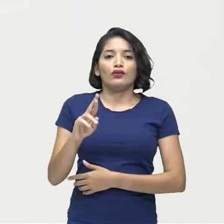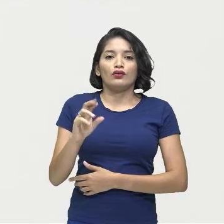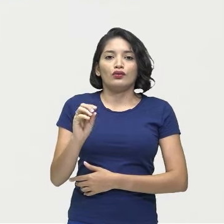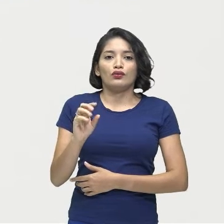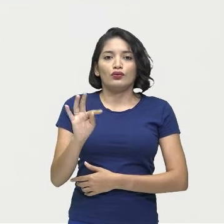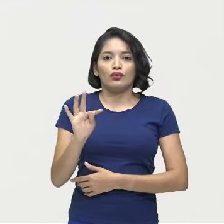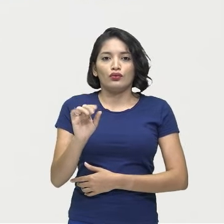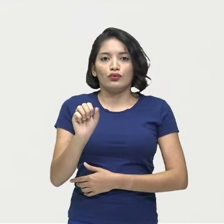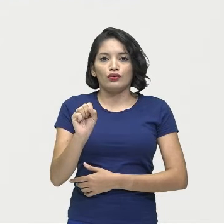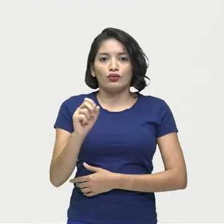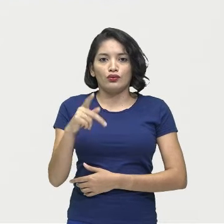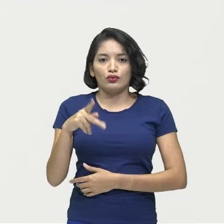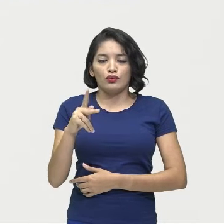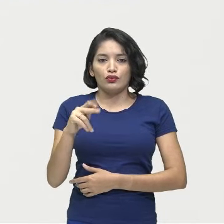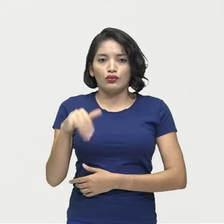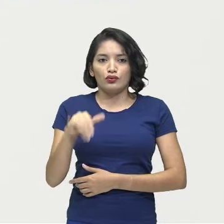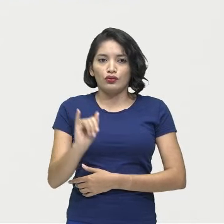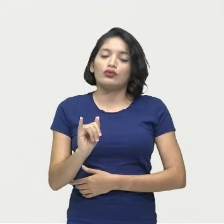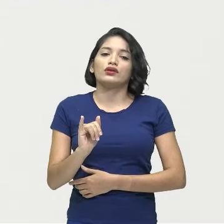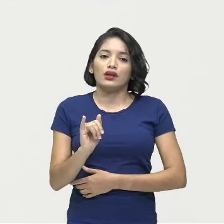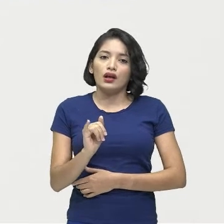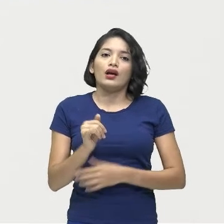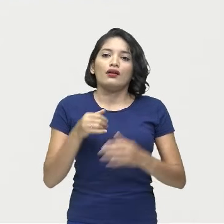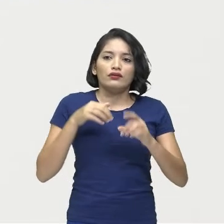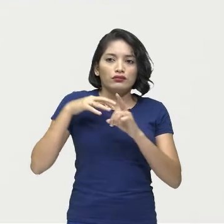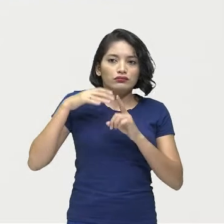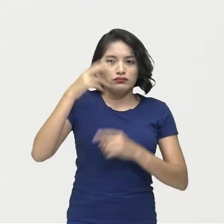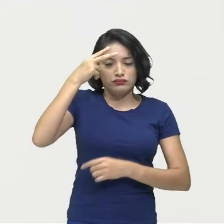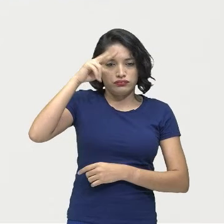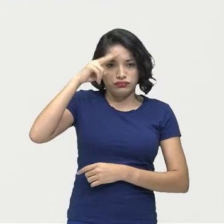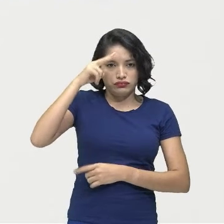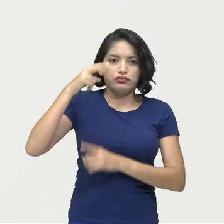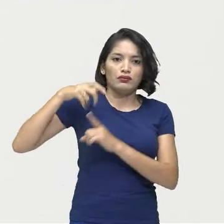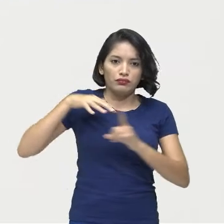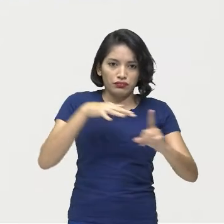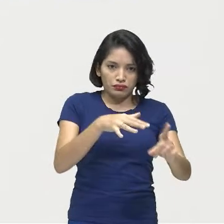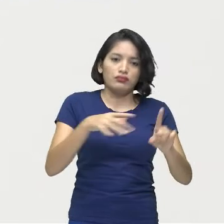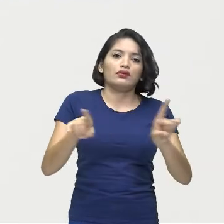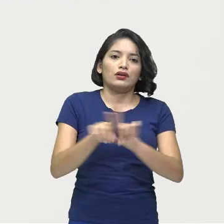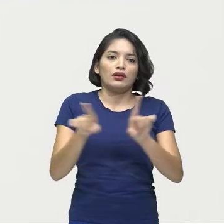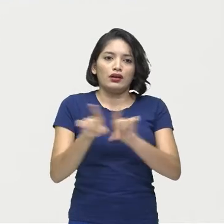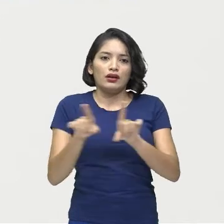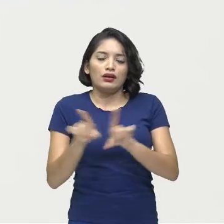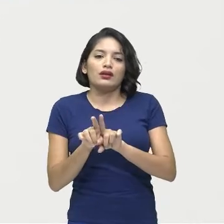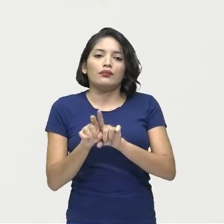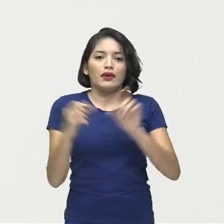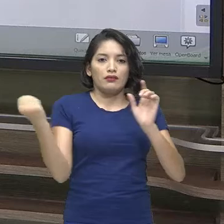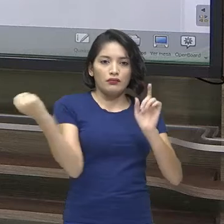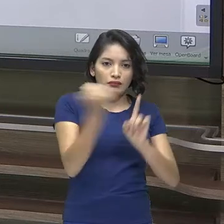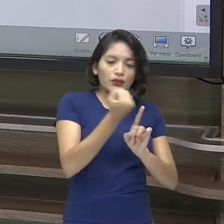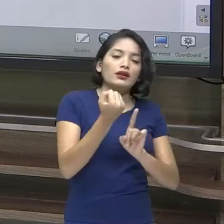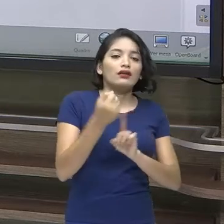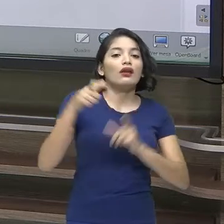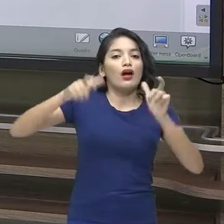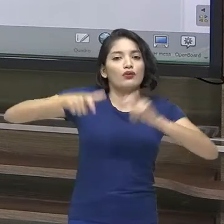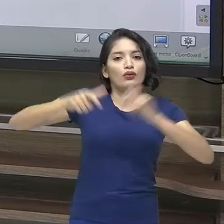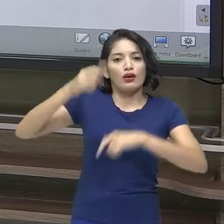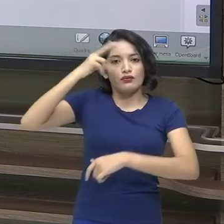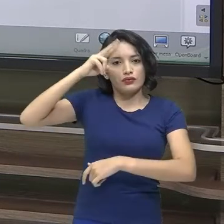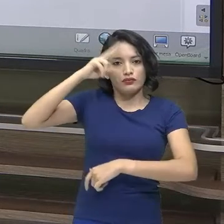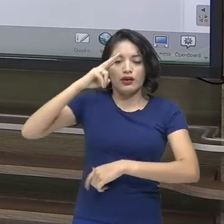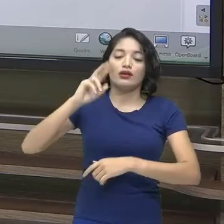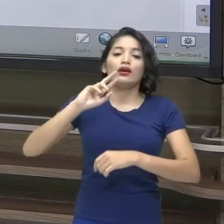exilado e assassinado no México em 1940. Por quê? Porque Stalin assume o poder. E aí, a partir de Stalin, ele vai criar